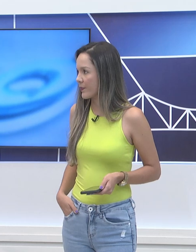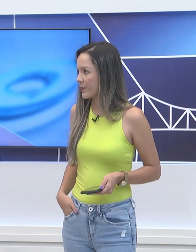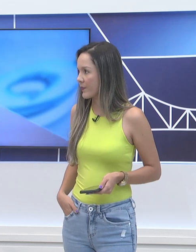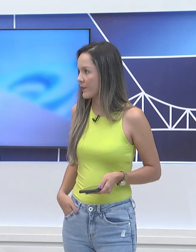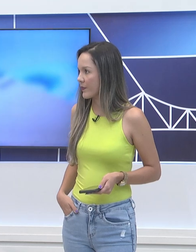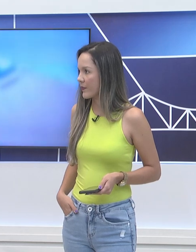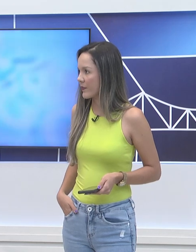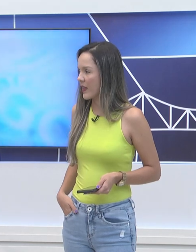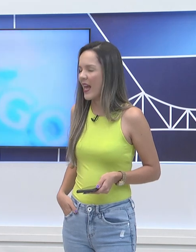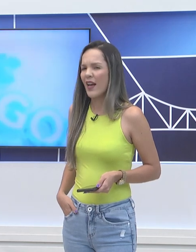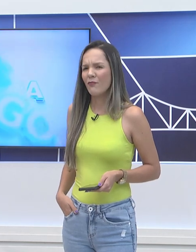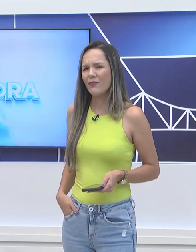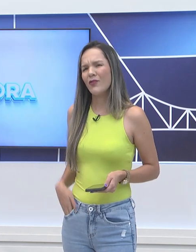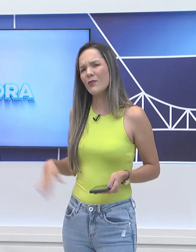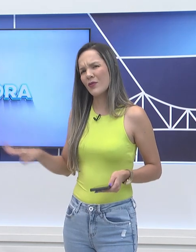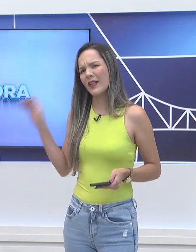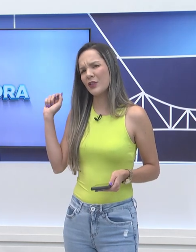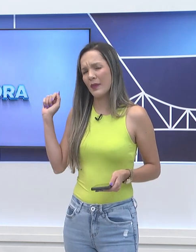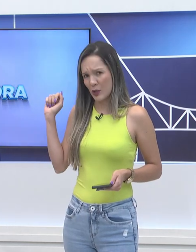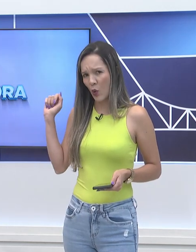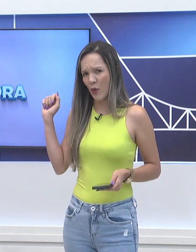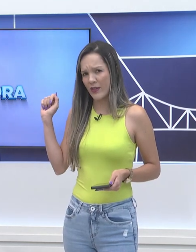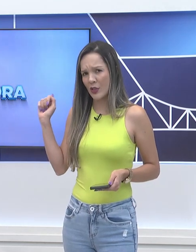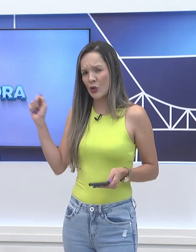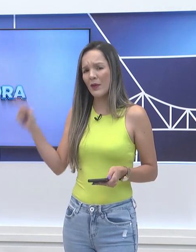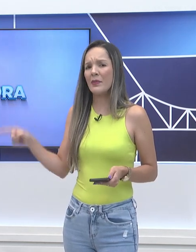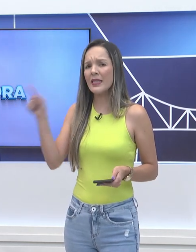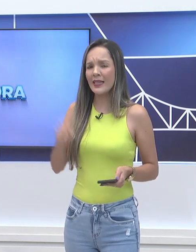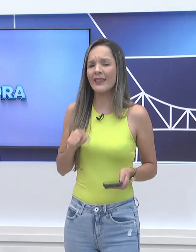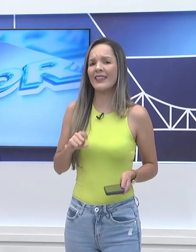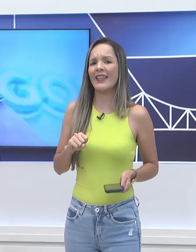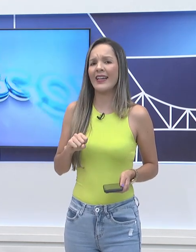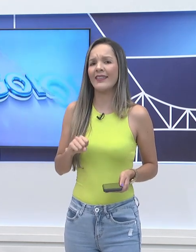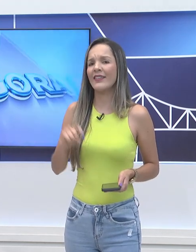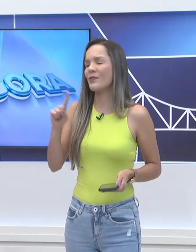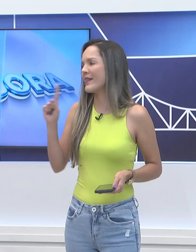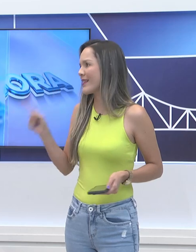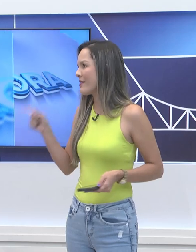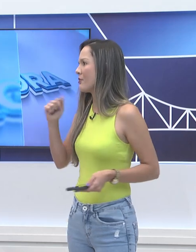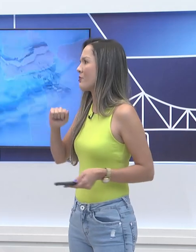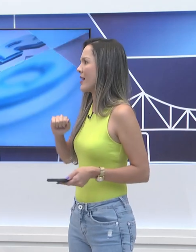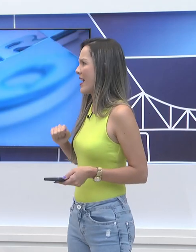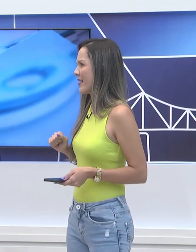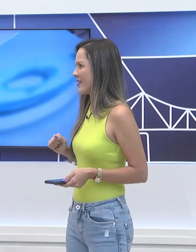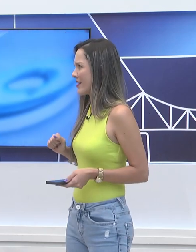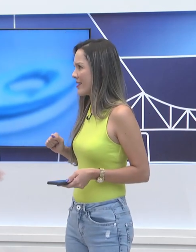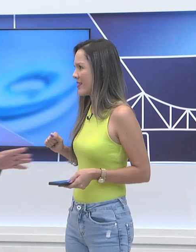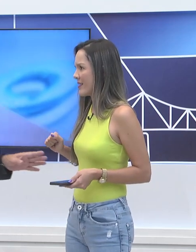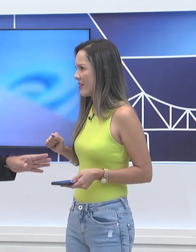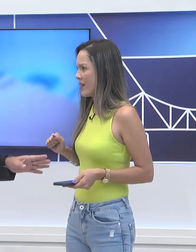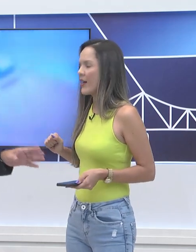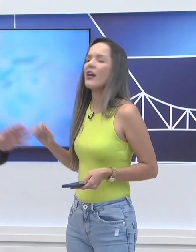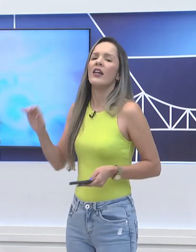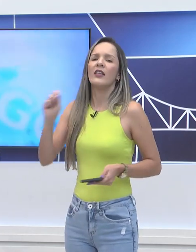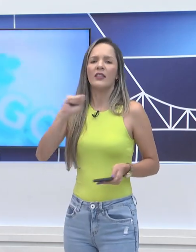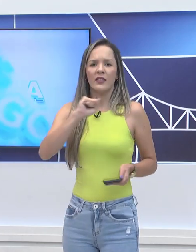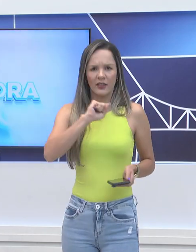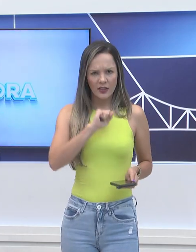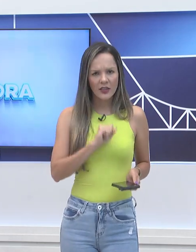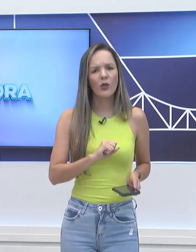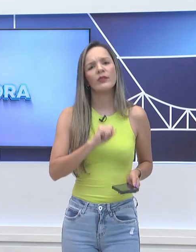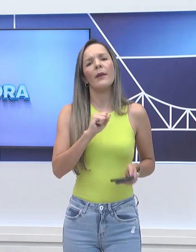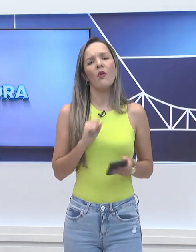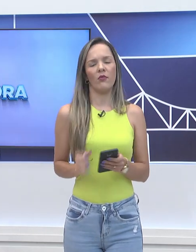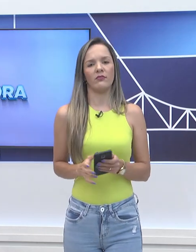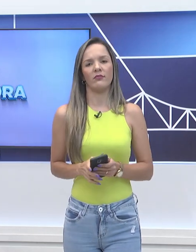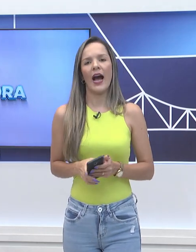de uma bicicleta elétrica? Vamos falar de mais coisas, de uma bicicleta elétrica e de mais R$500? Daqui a pouco, então, a gente